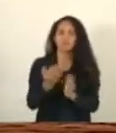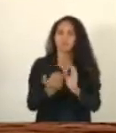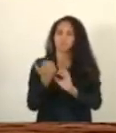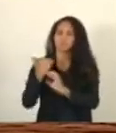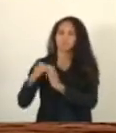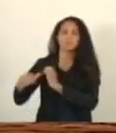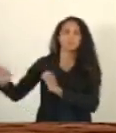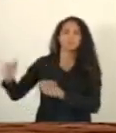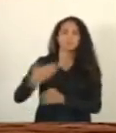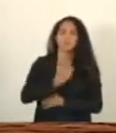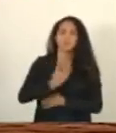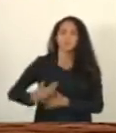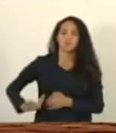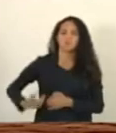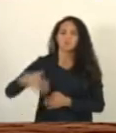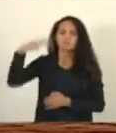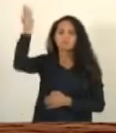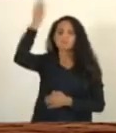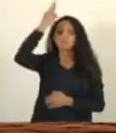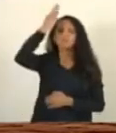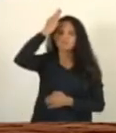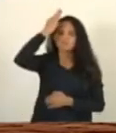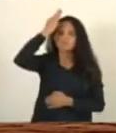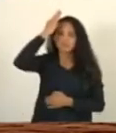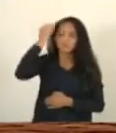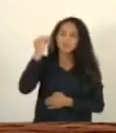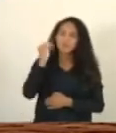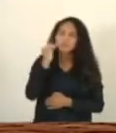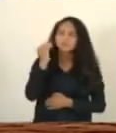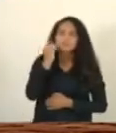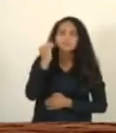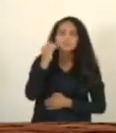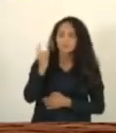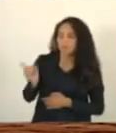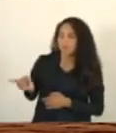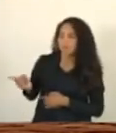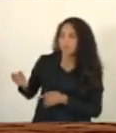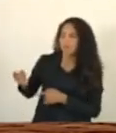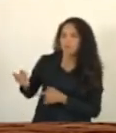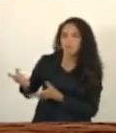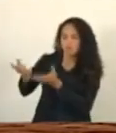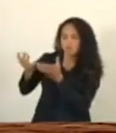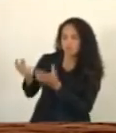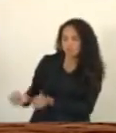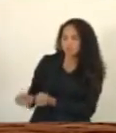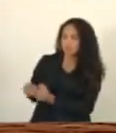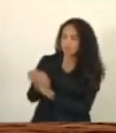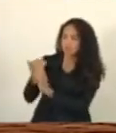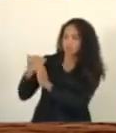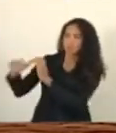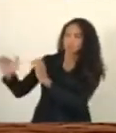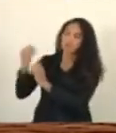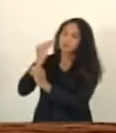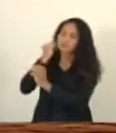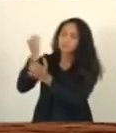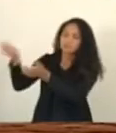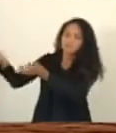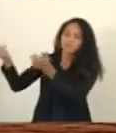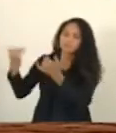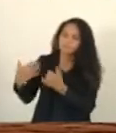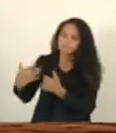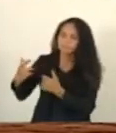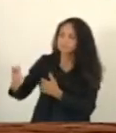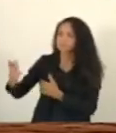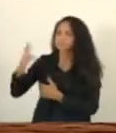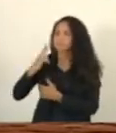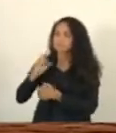ao governador do Estado, no sentido de atender a reivindicação das pessoas com deficiência. Devolvo a palavra à Vossa